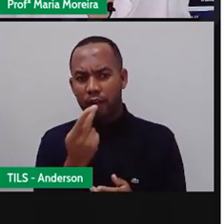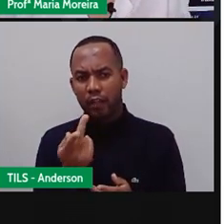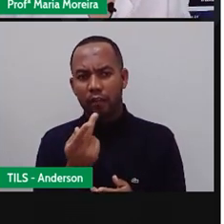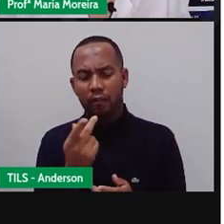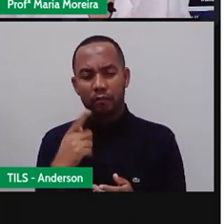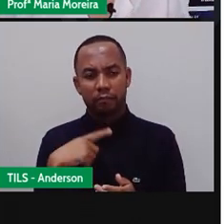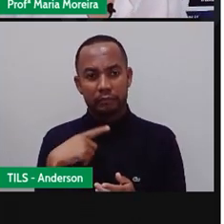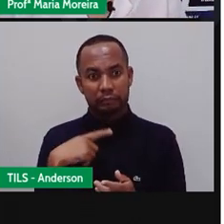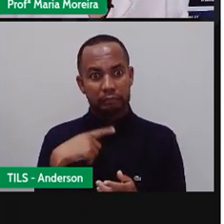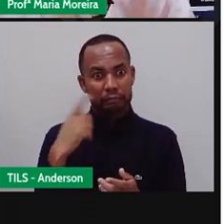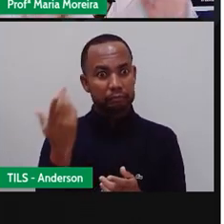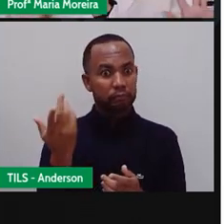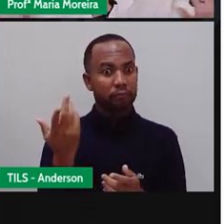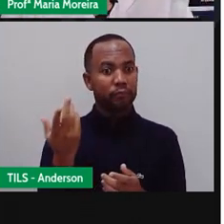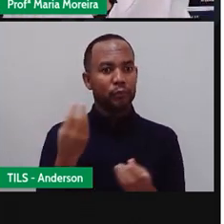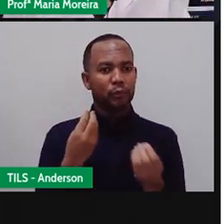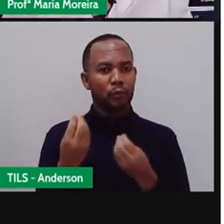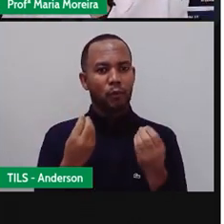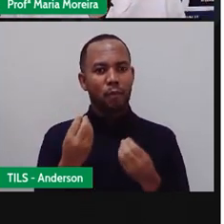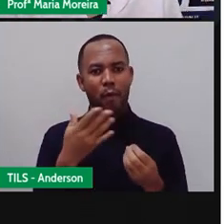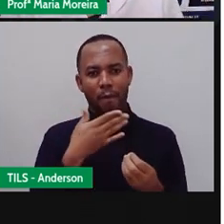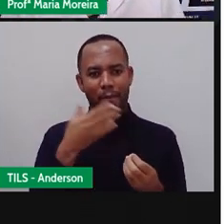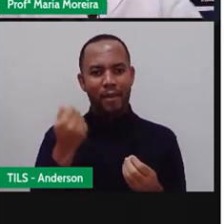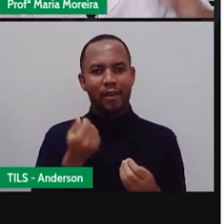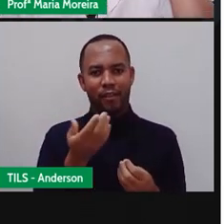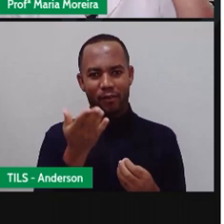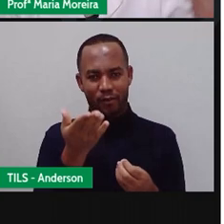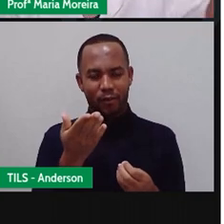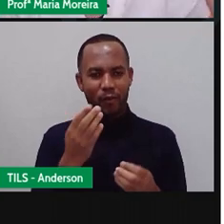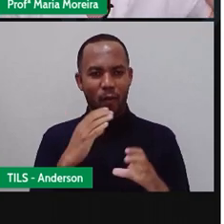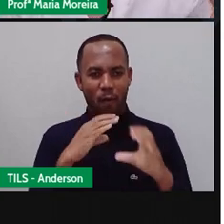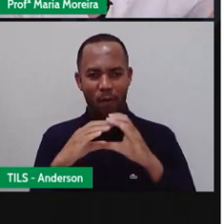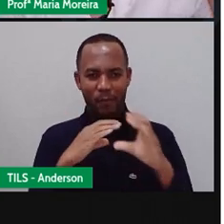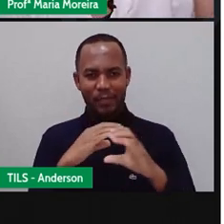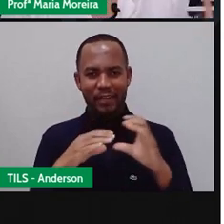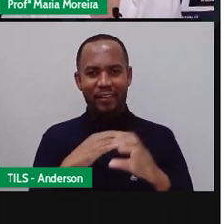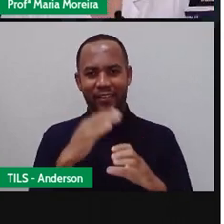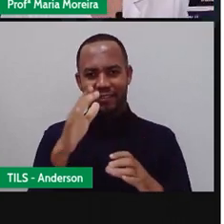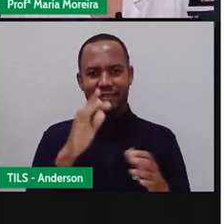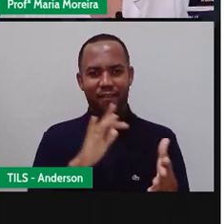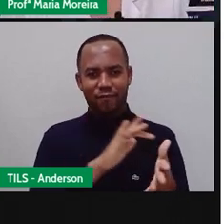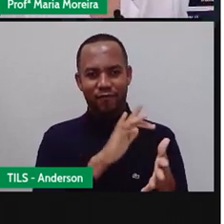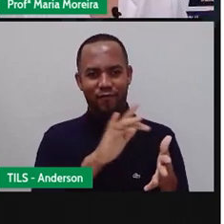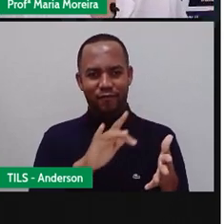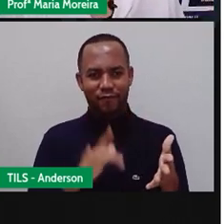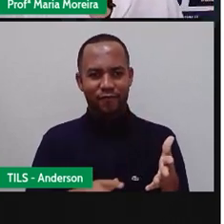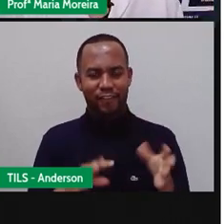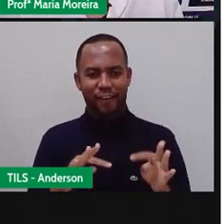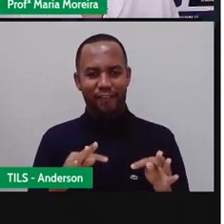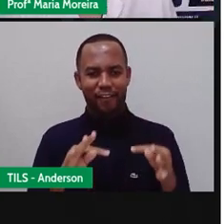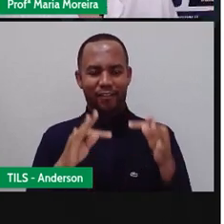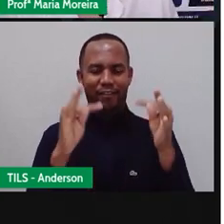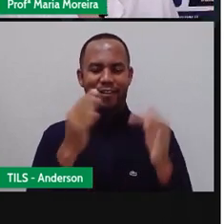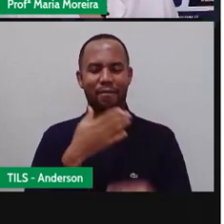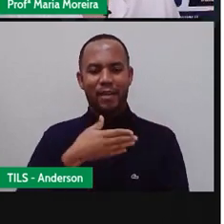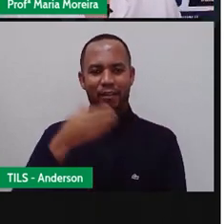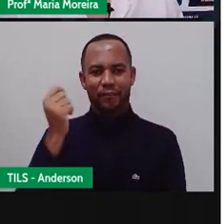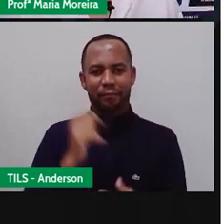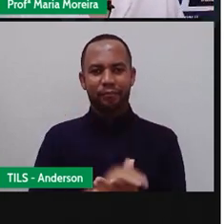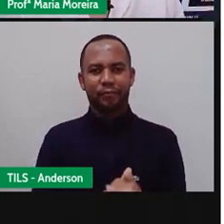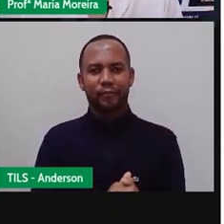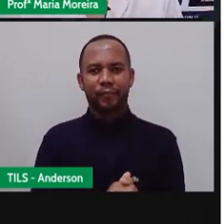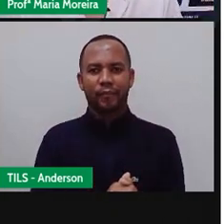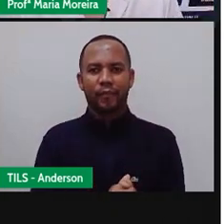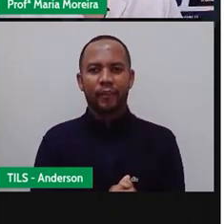fala complexo não é isso então é melhor a gente deixar objeto e esperar evolução para mais e mais bom no poder que os